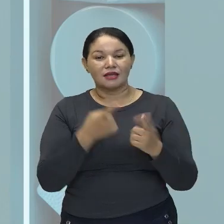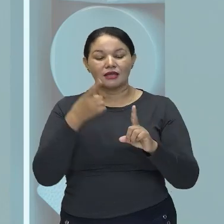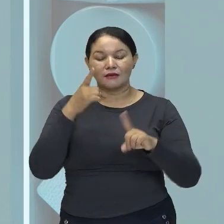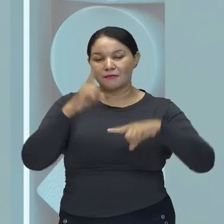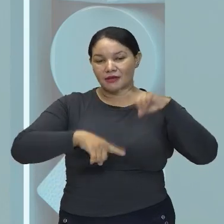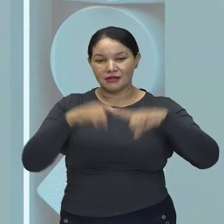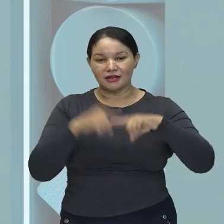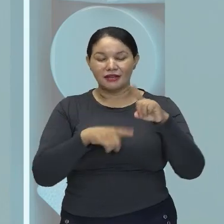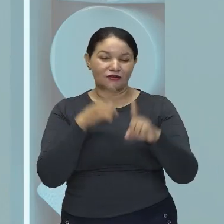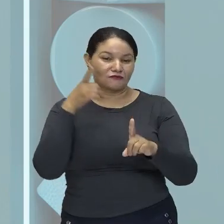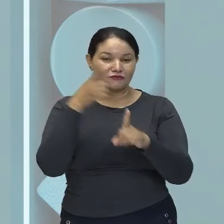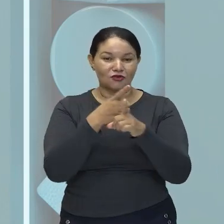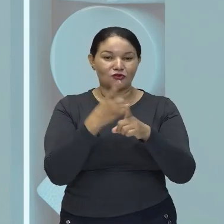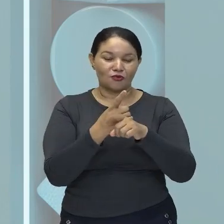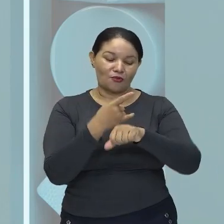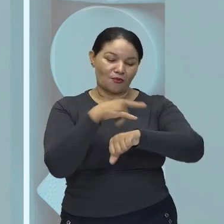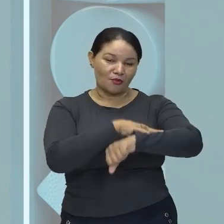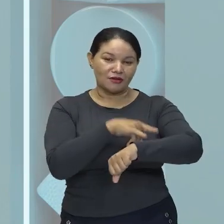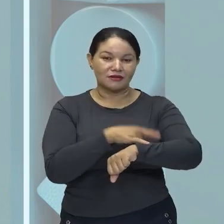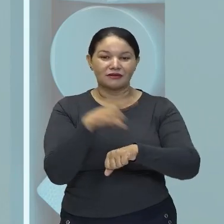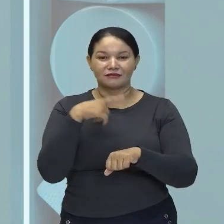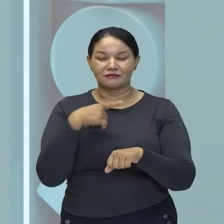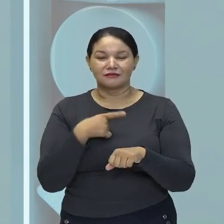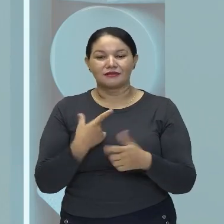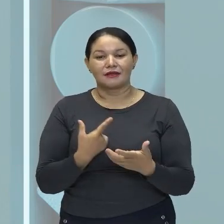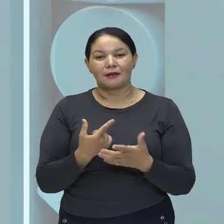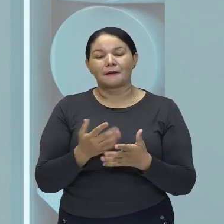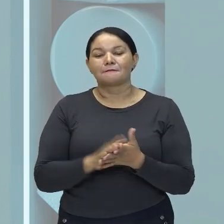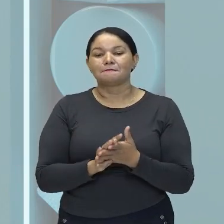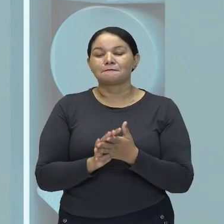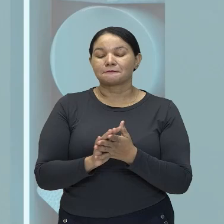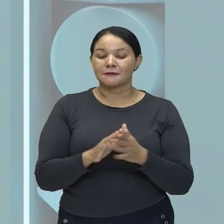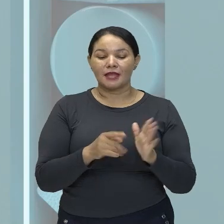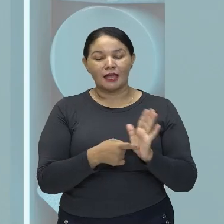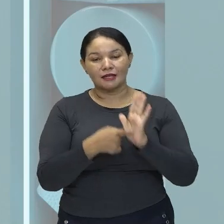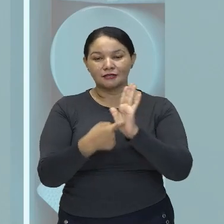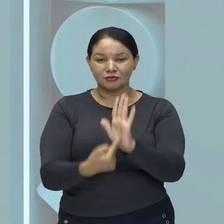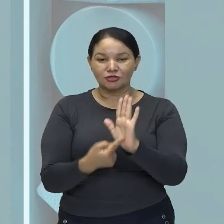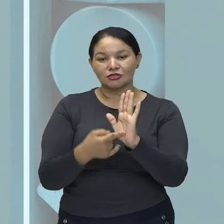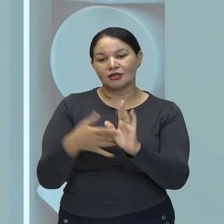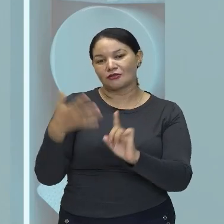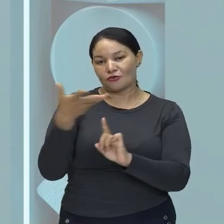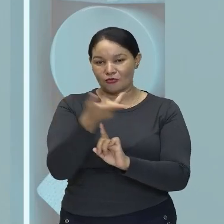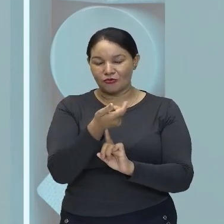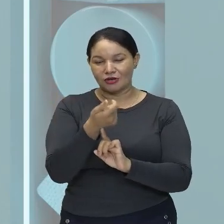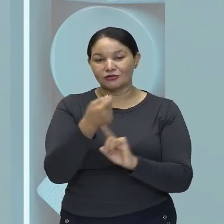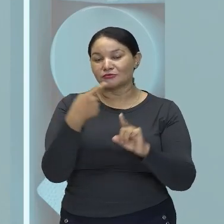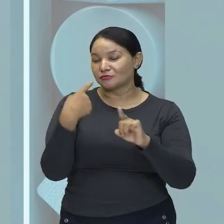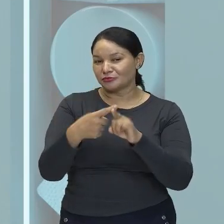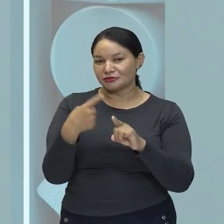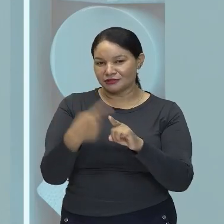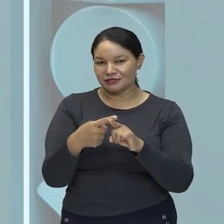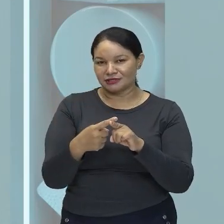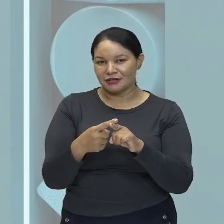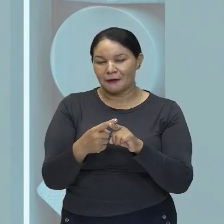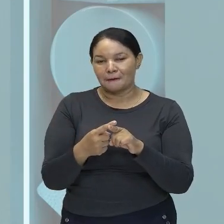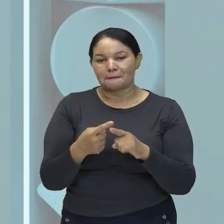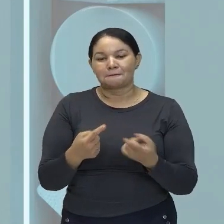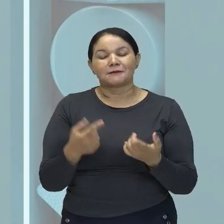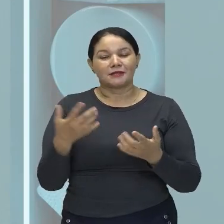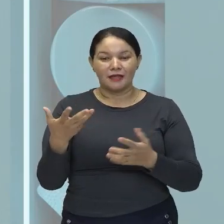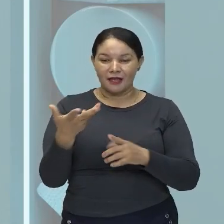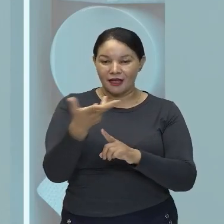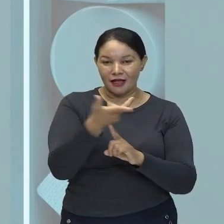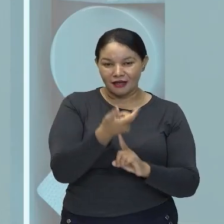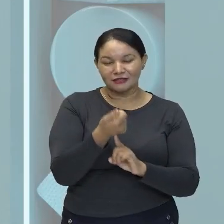colocado de cabeça para baixo e exibido como uma obra de arte. Mas por que foi feito isso? Por que a arte feita dessa forma?